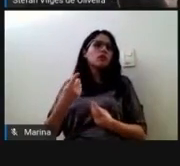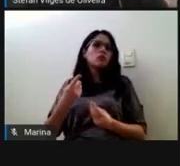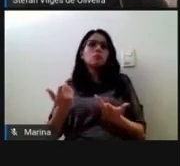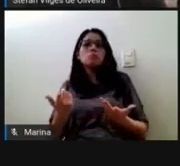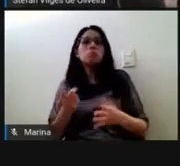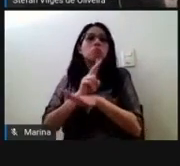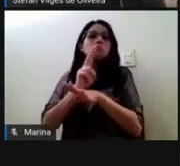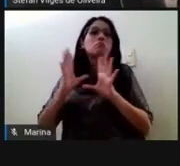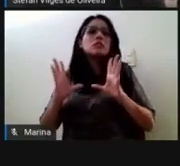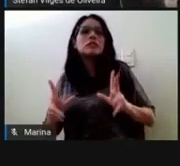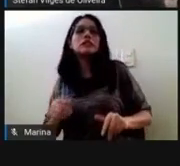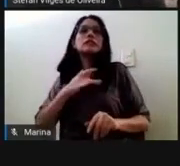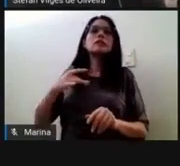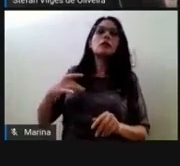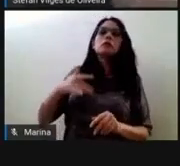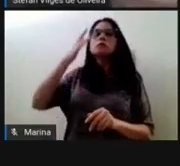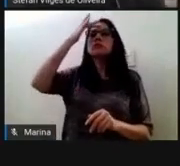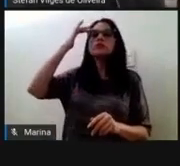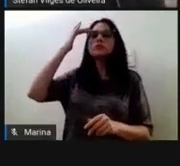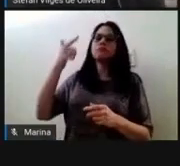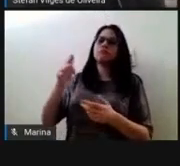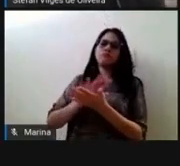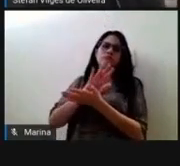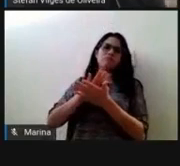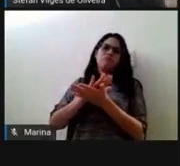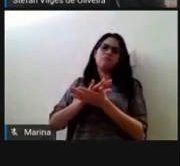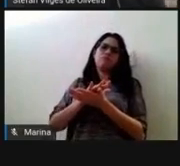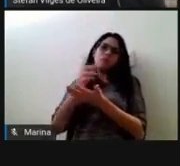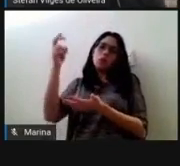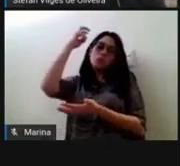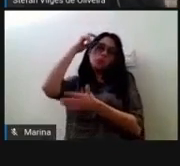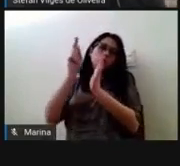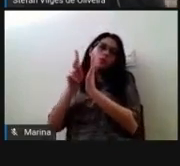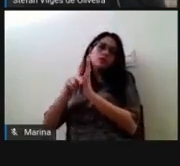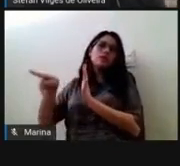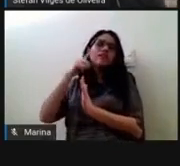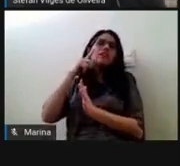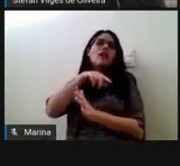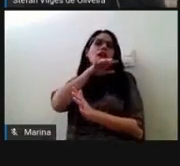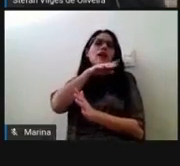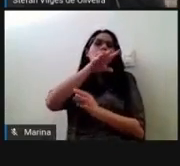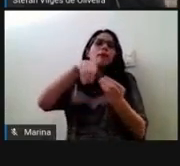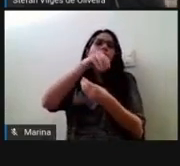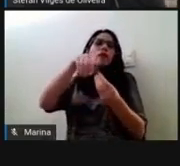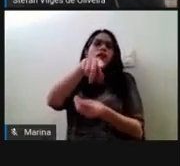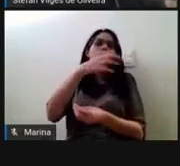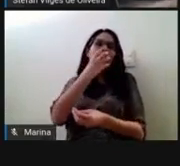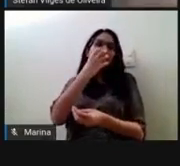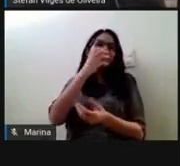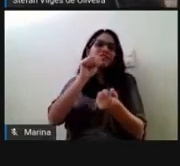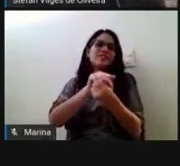saúde das pessoas que se alimentam desses produtos. Isso é cultural na região. Animais também circulam nesses ambientes, né, aqui